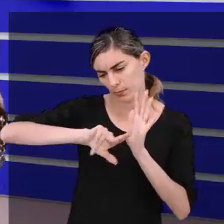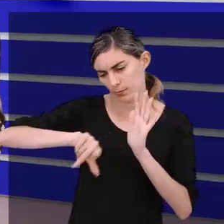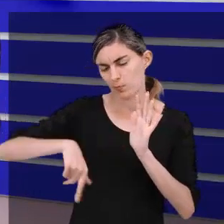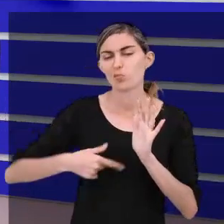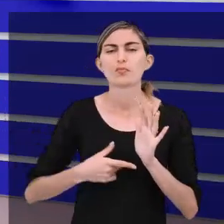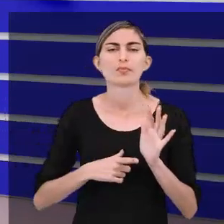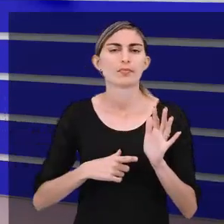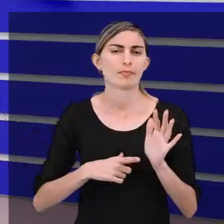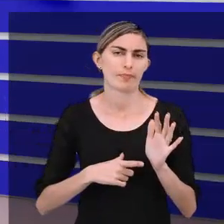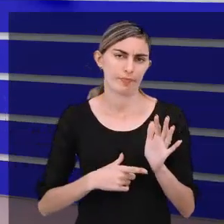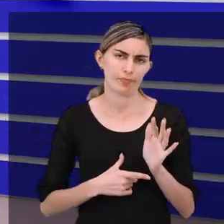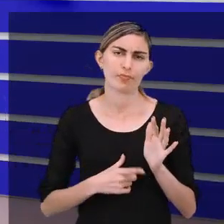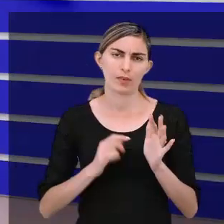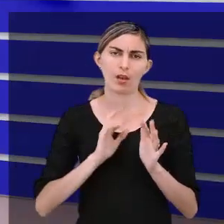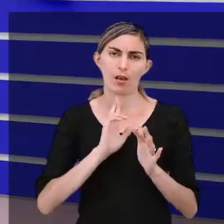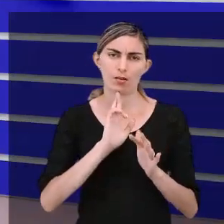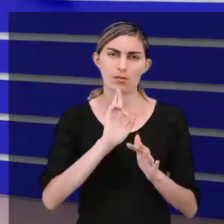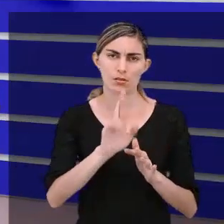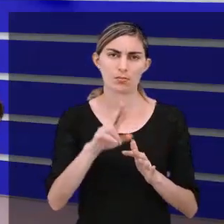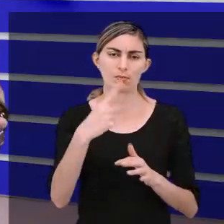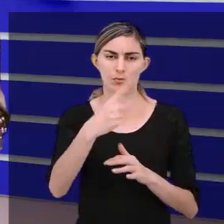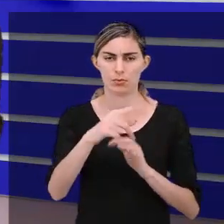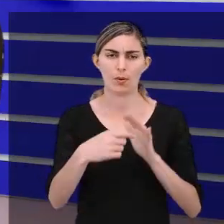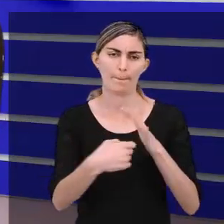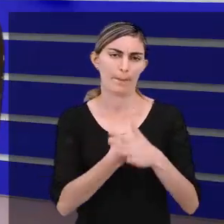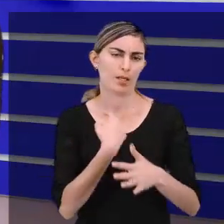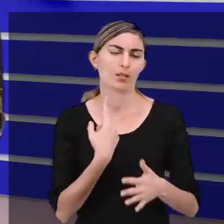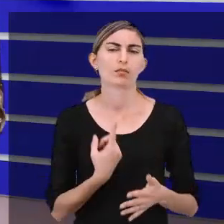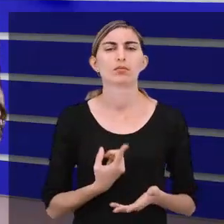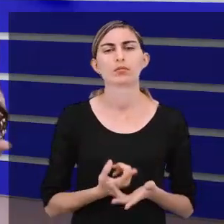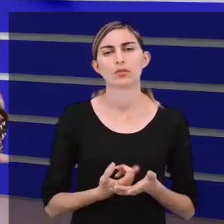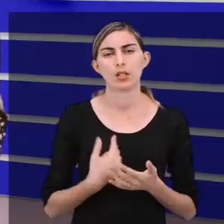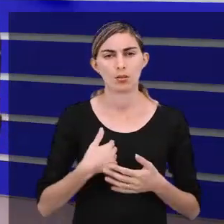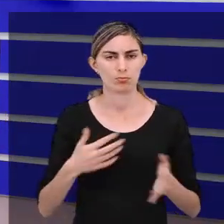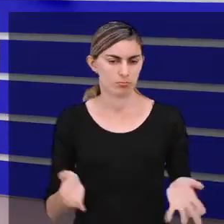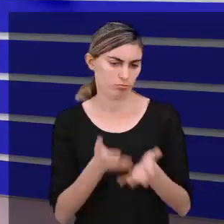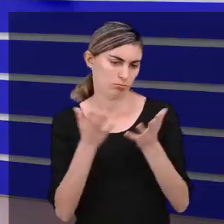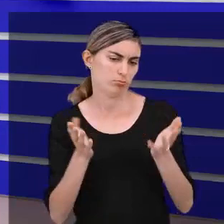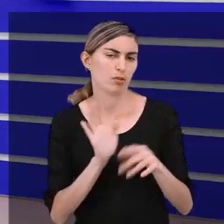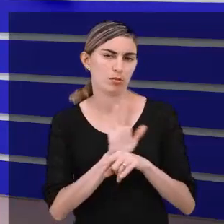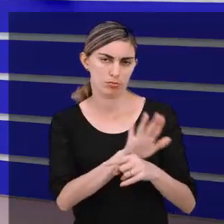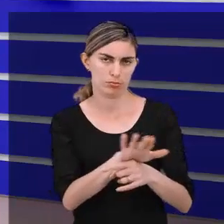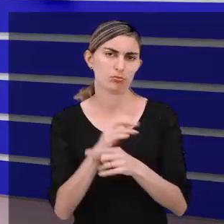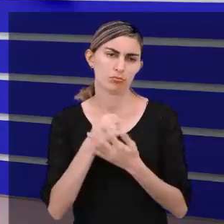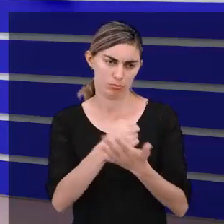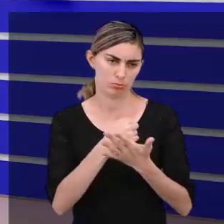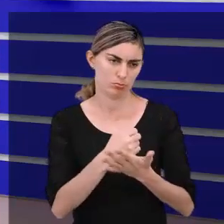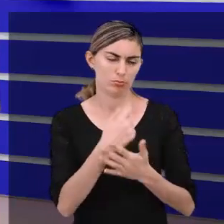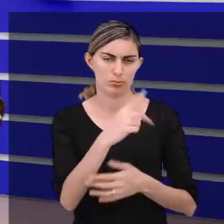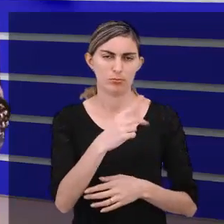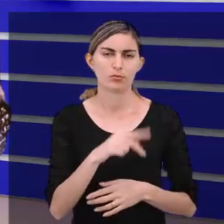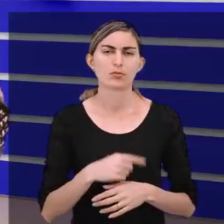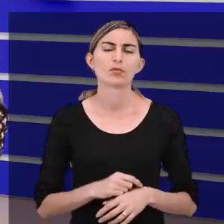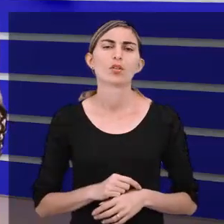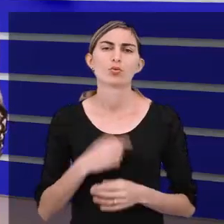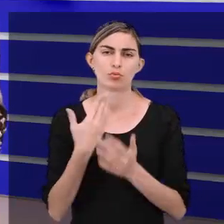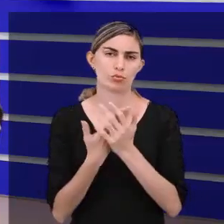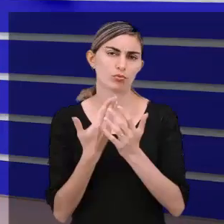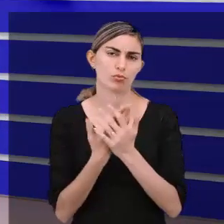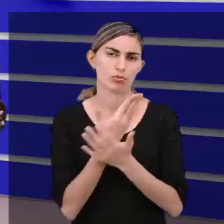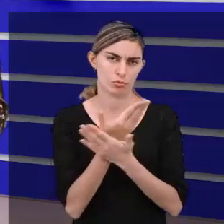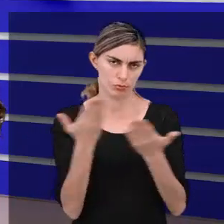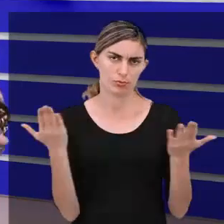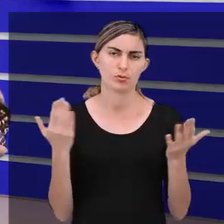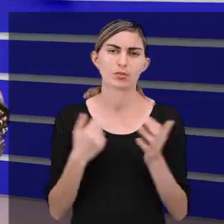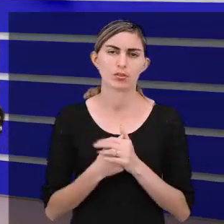gente tem, respondendo a sua pergunta, e aqui contribuindo com vocês, estudando no estudo de